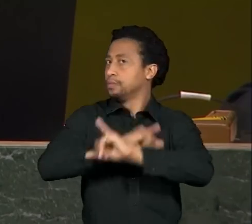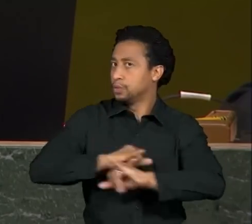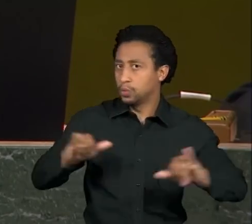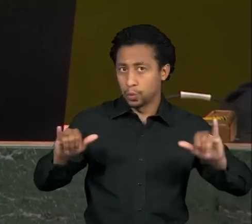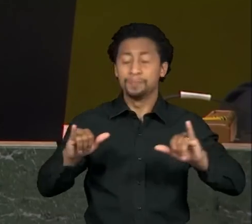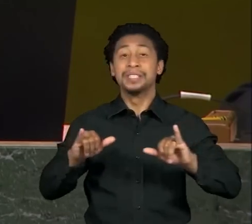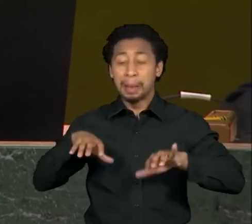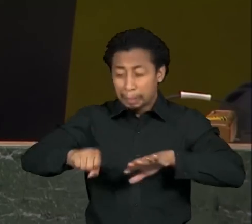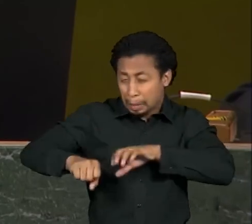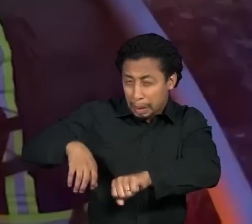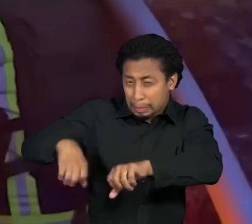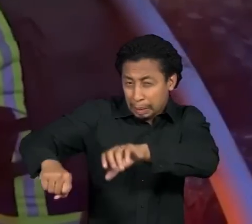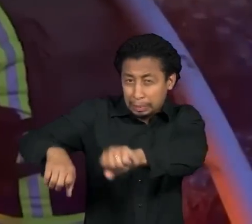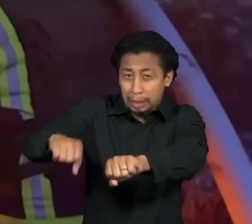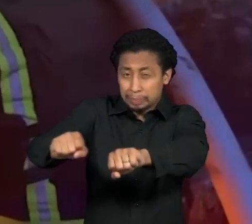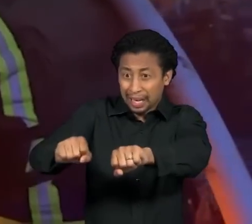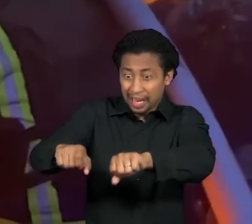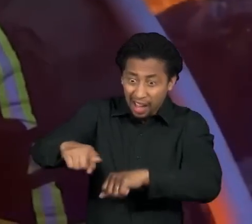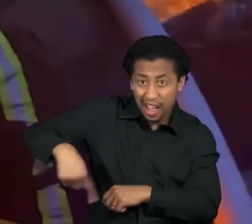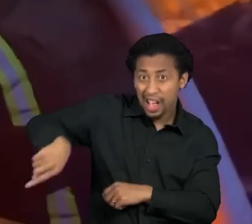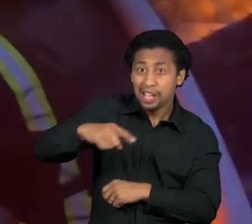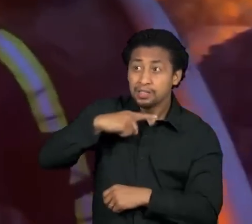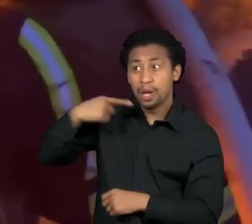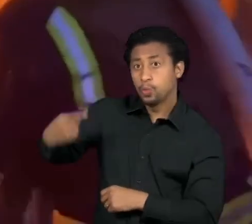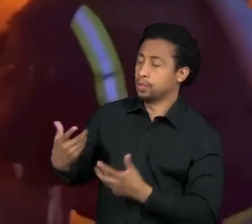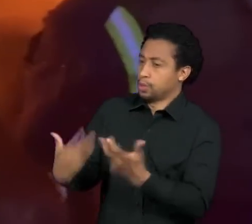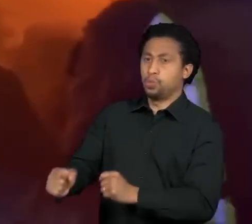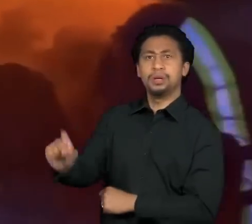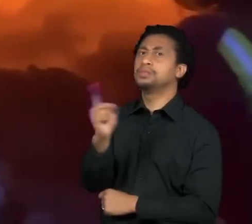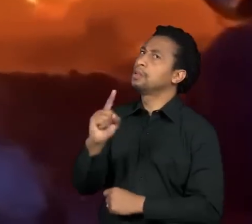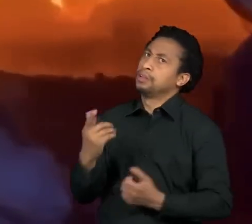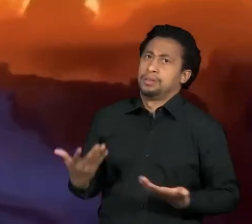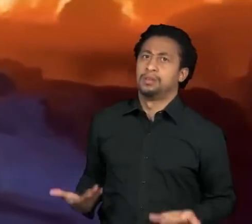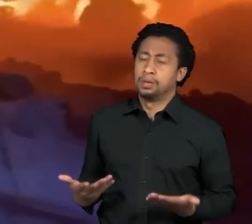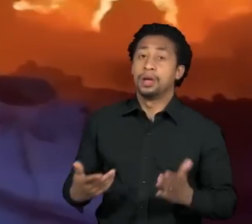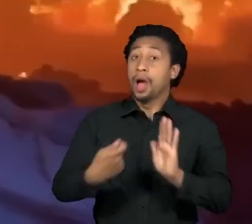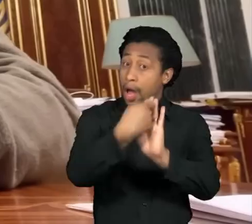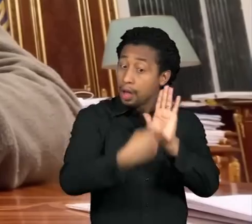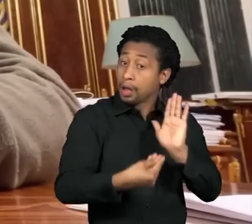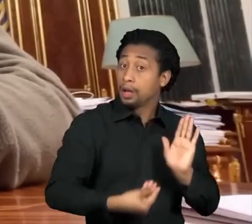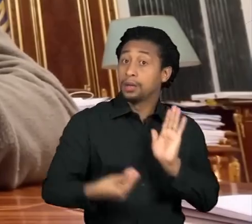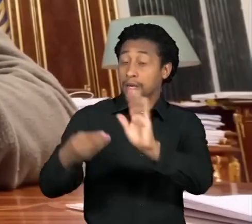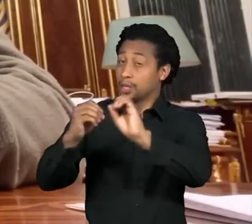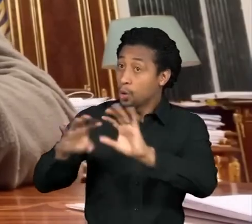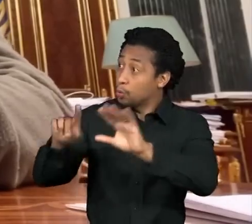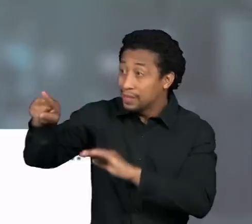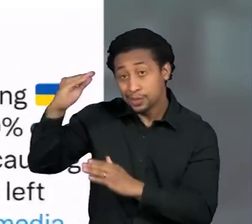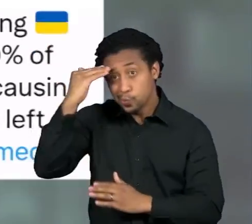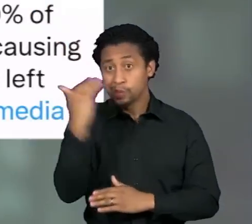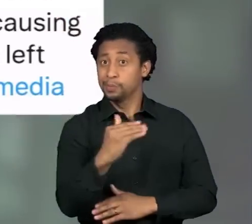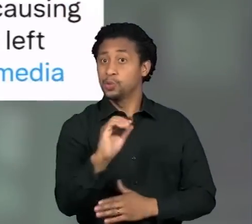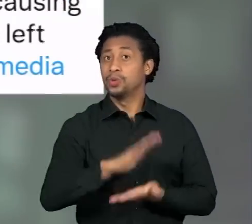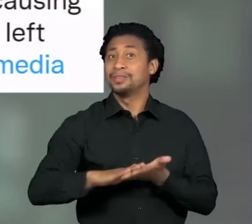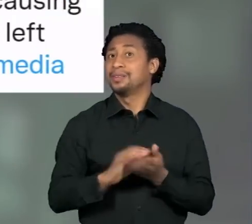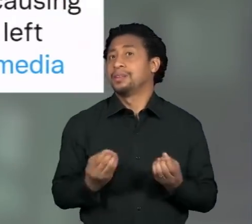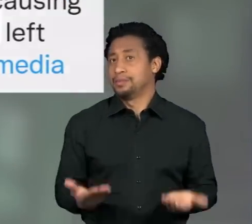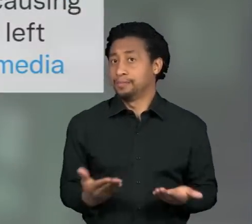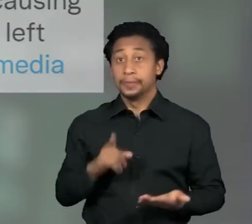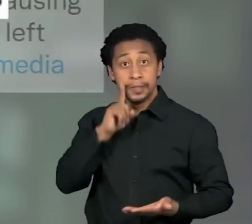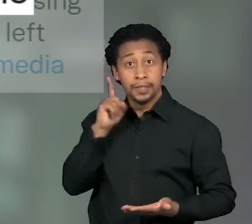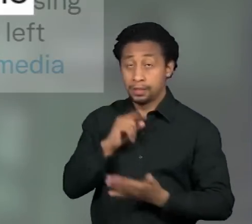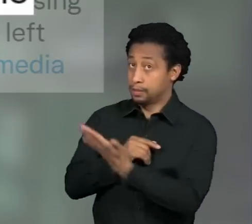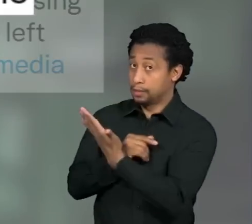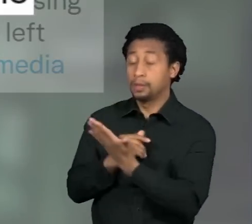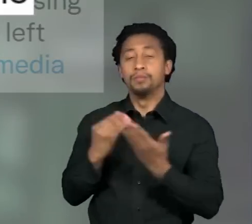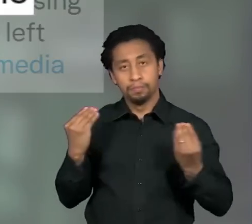territórios ucranianos pela Rússia e declarou que o Kremlin violou a Carta das Nações Unidas. Zelensky chamou os últimos ataques de